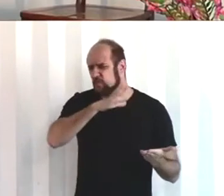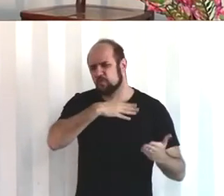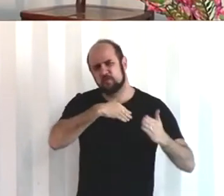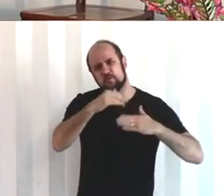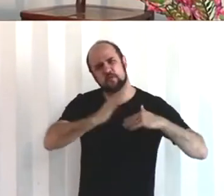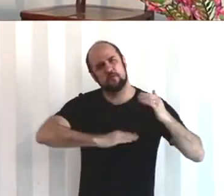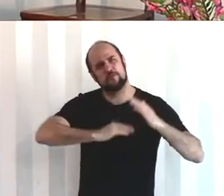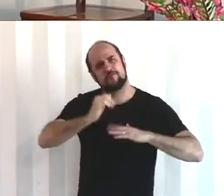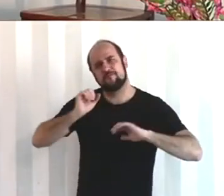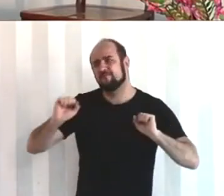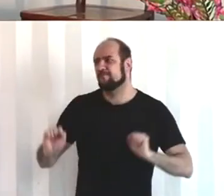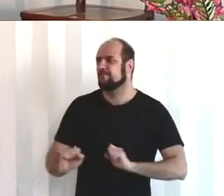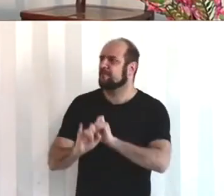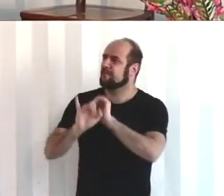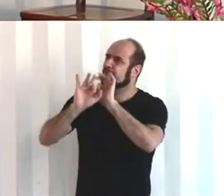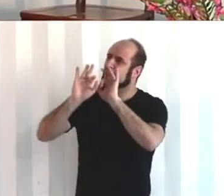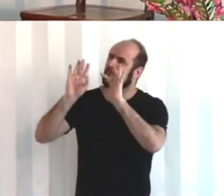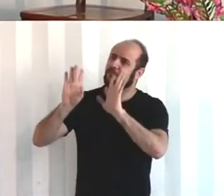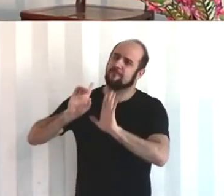Deus.